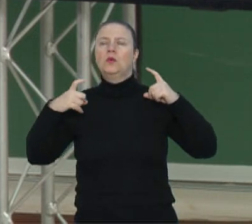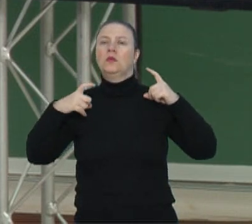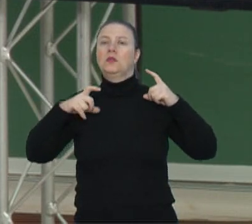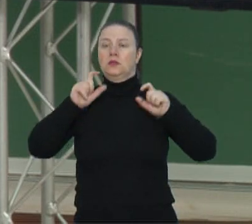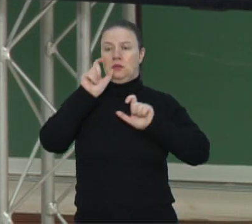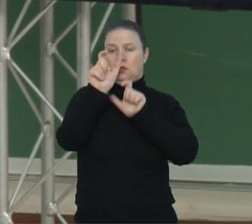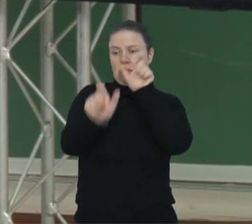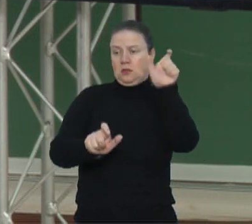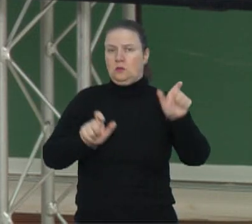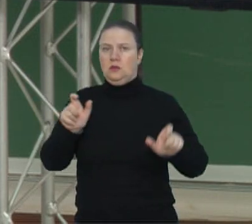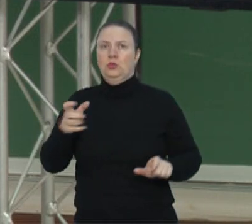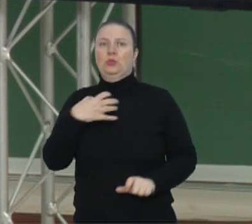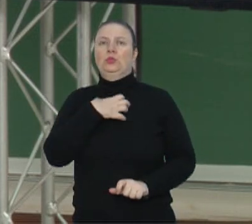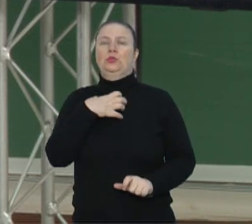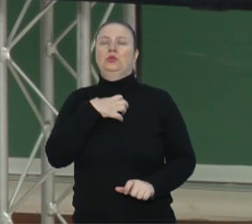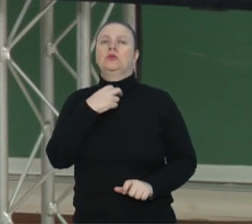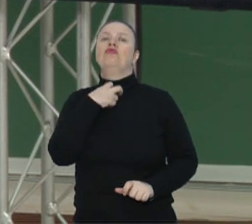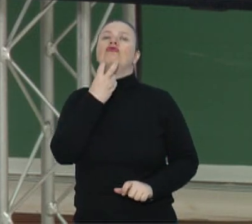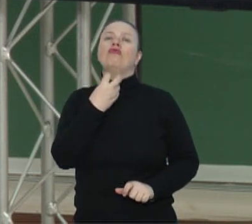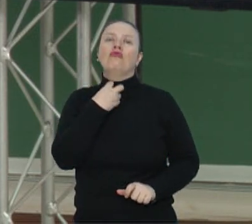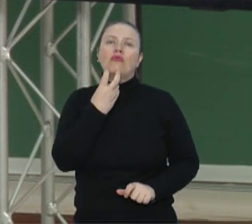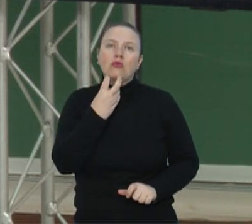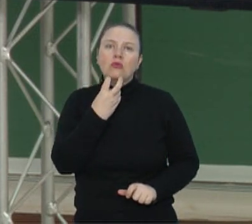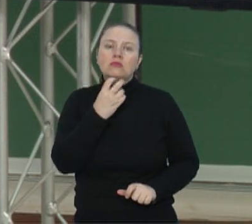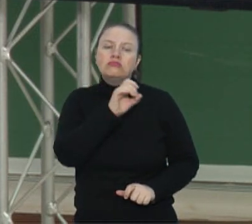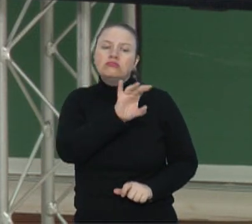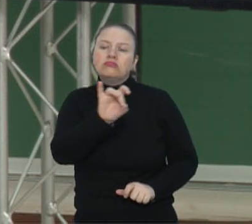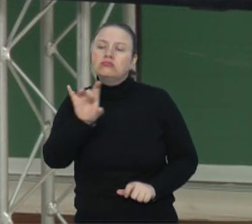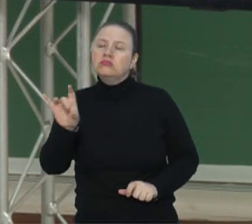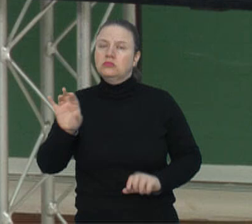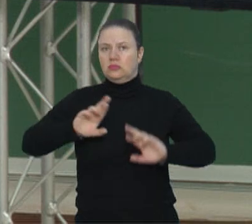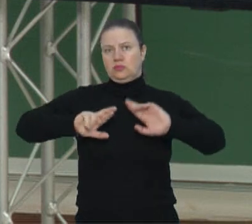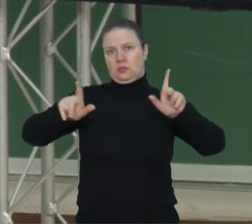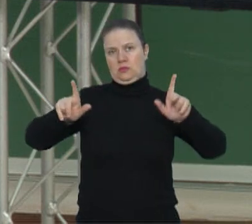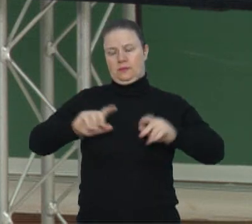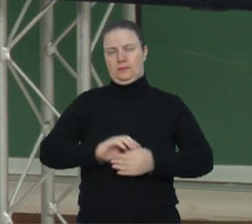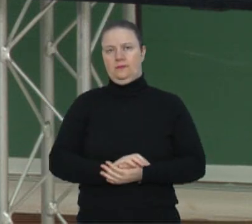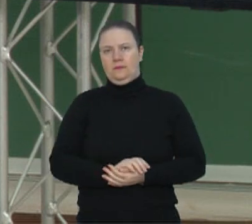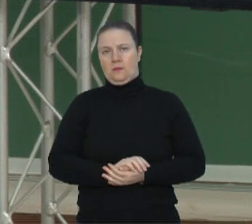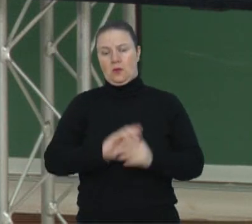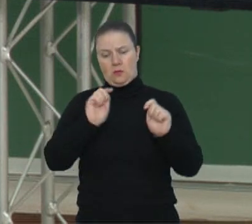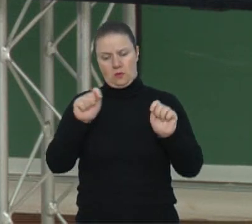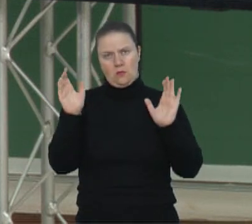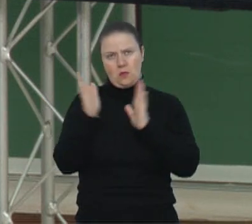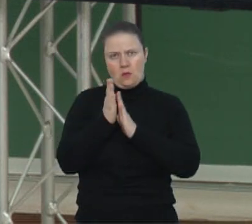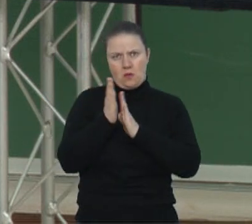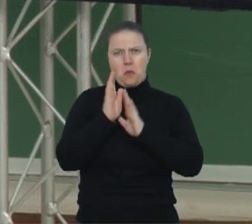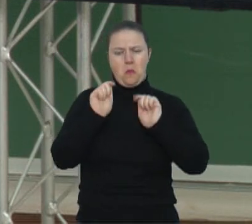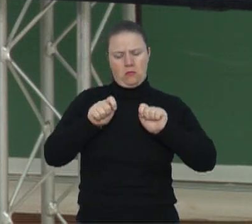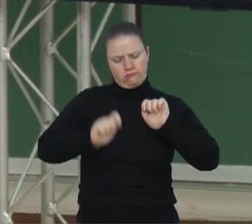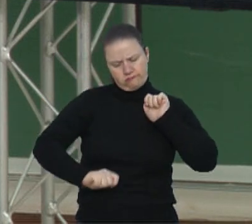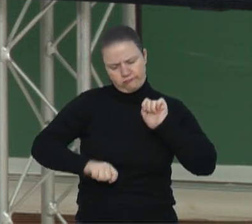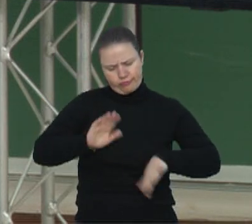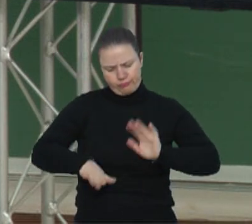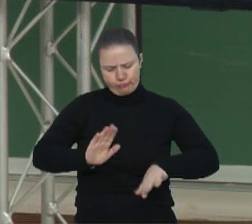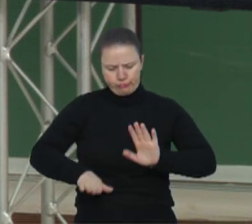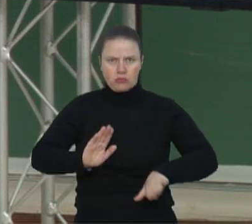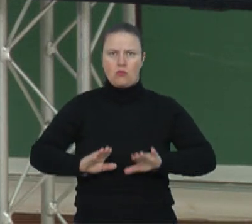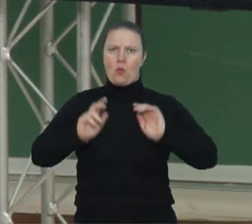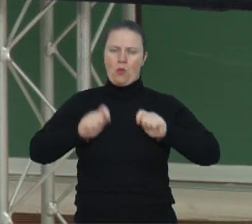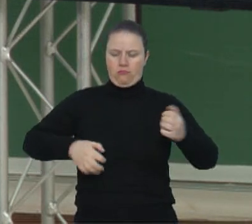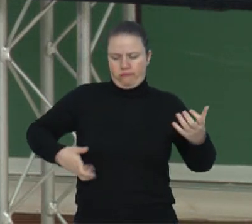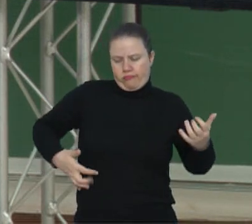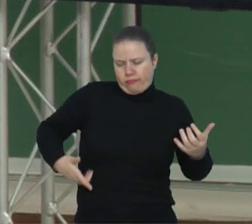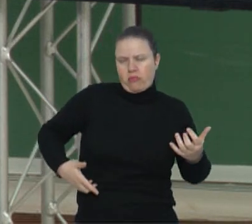tem um timbre de voz. Então, cada fonte, pode ser bater, pode ser um instrumento, vai ter